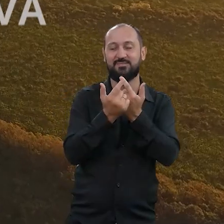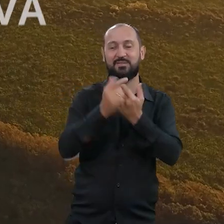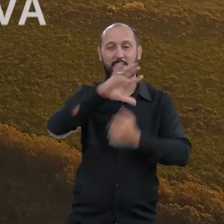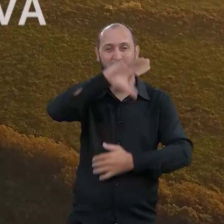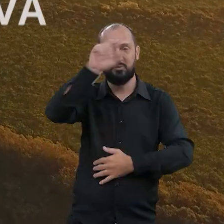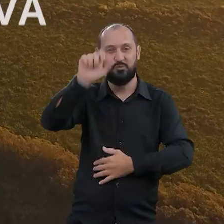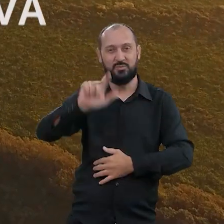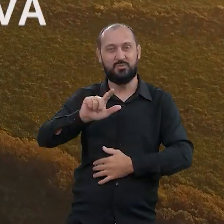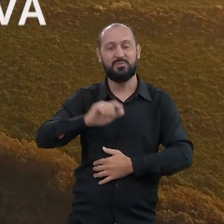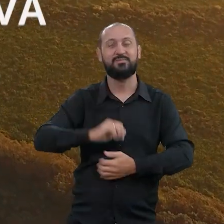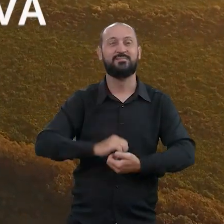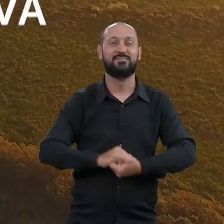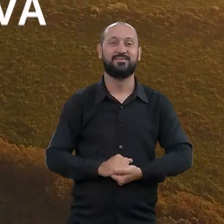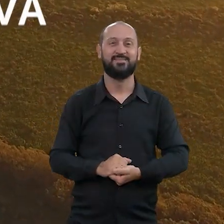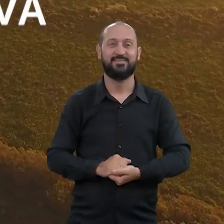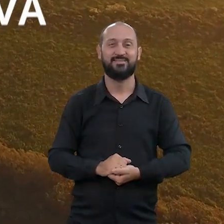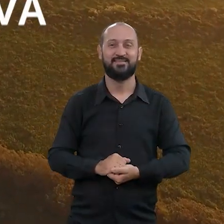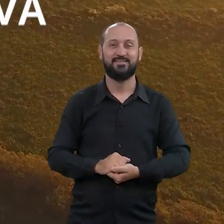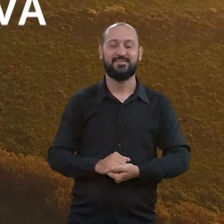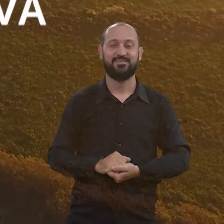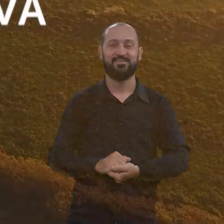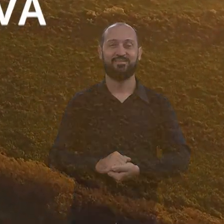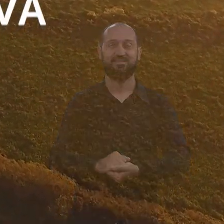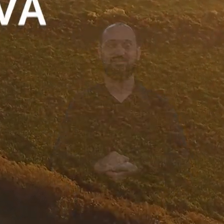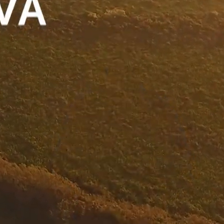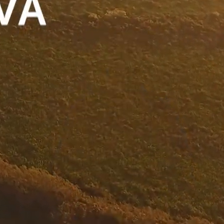Assembleia Legislativa de Mato Grosso do Sul.